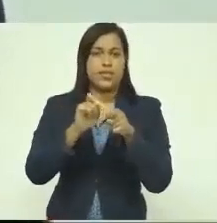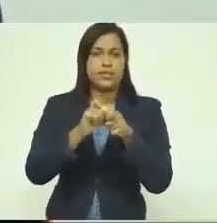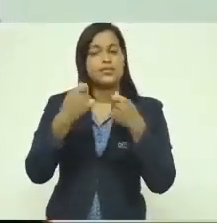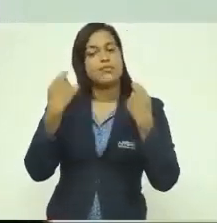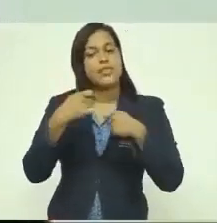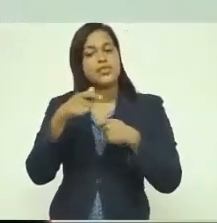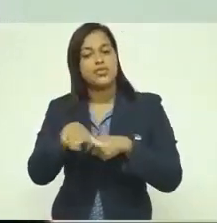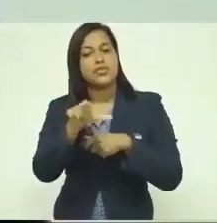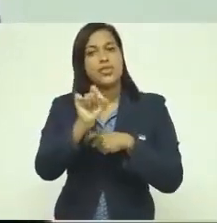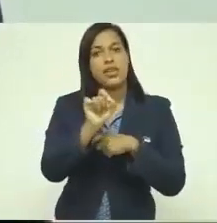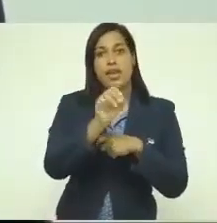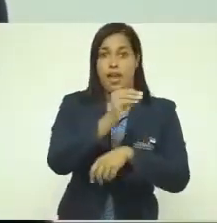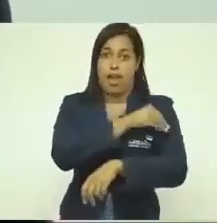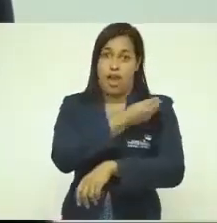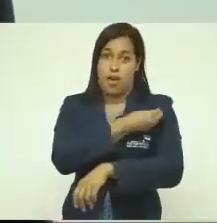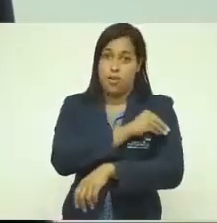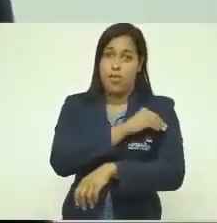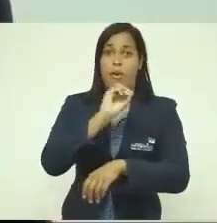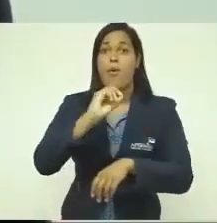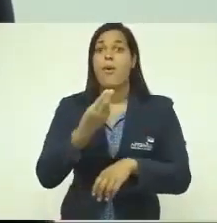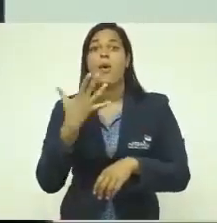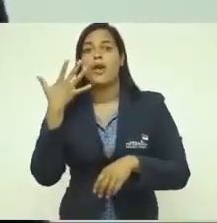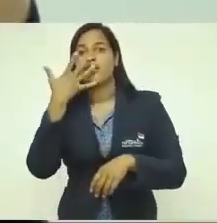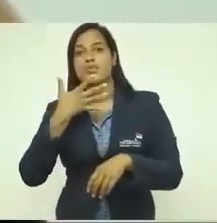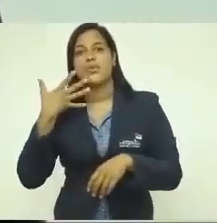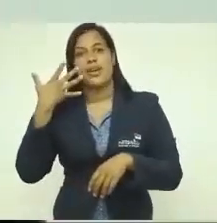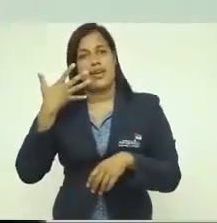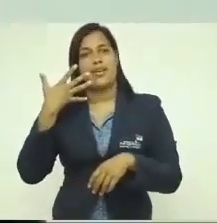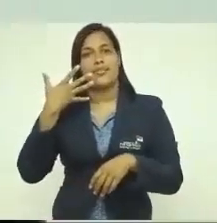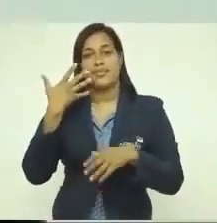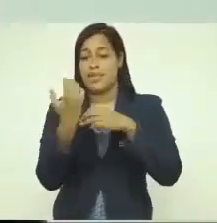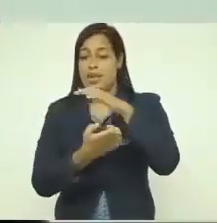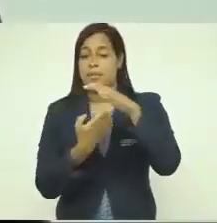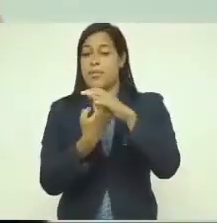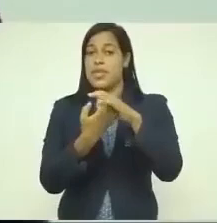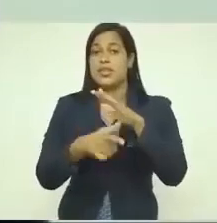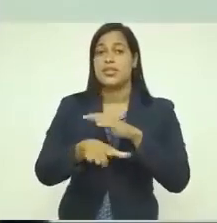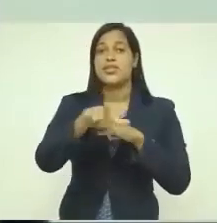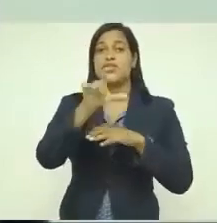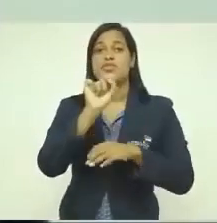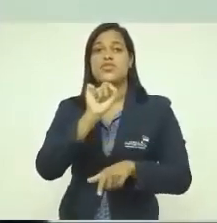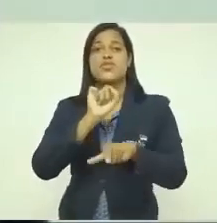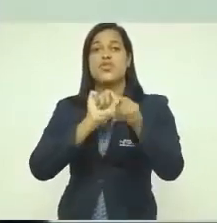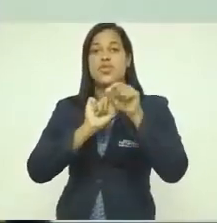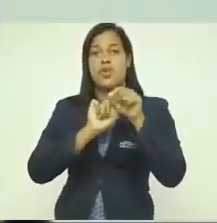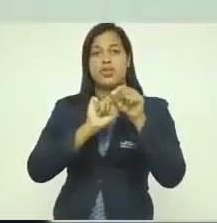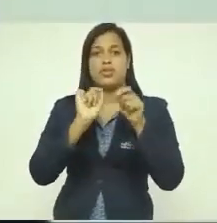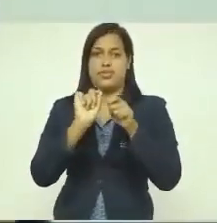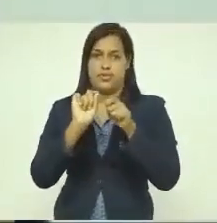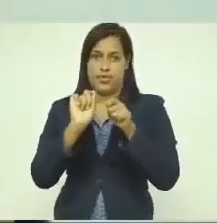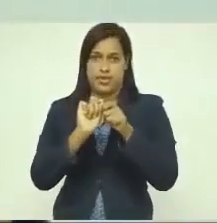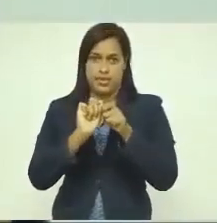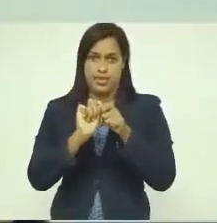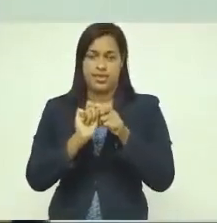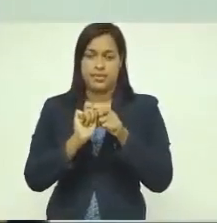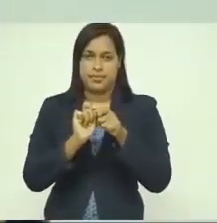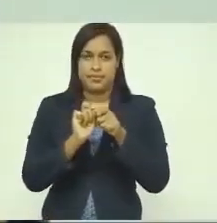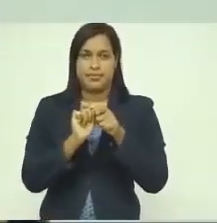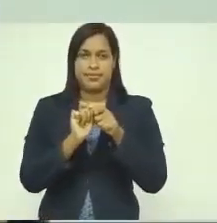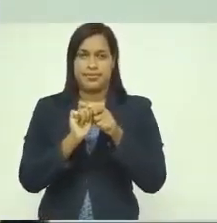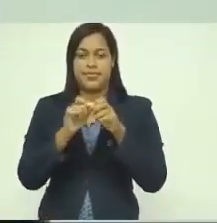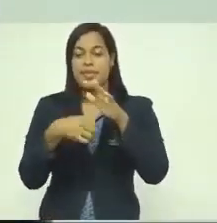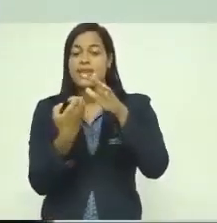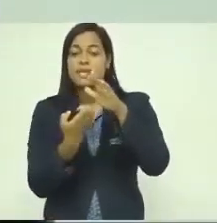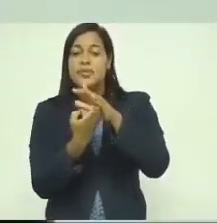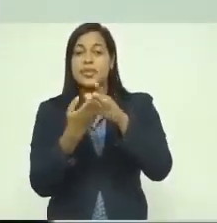eu vou produzir álcool ou se eu vou produzir açúcar. A empresa define o que produzir. A